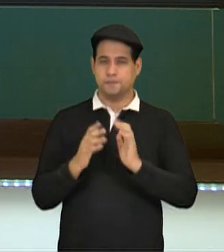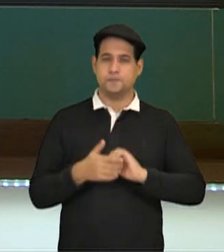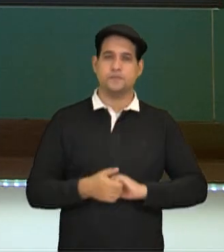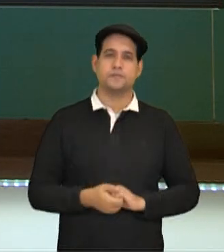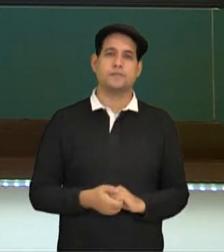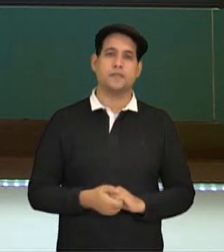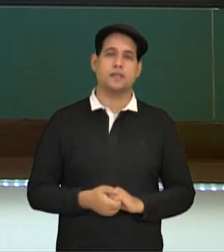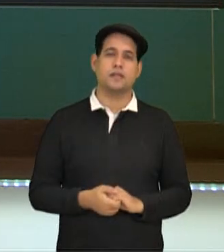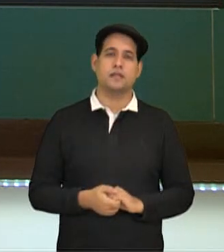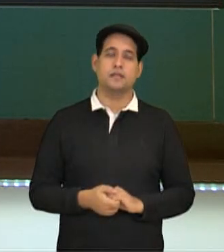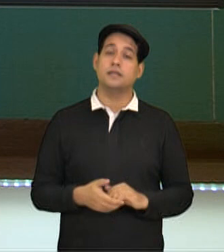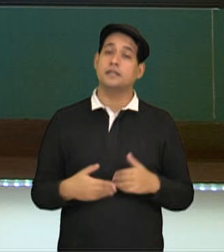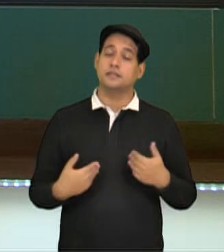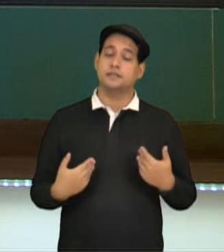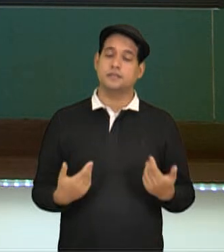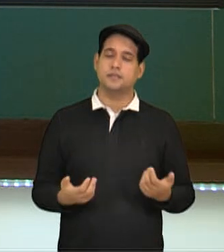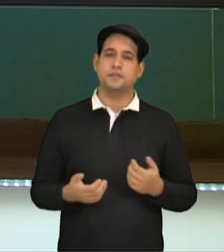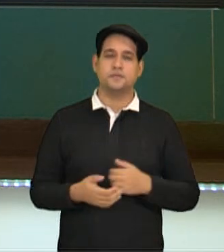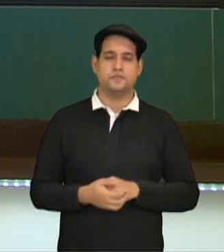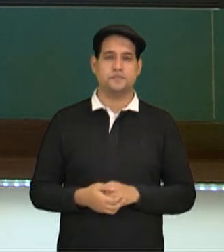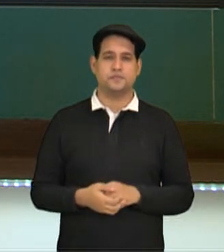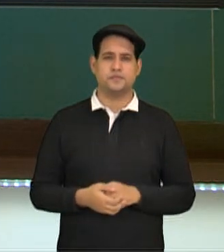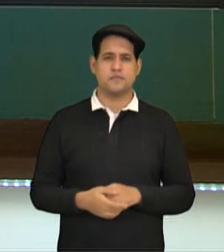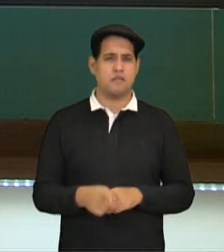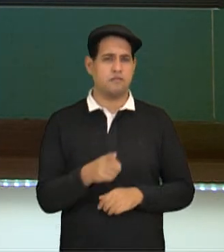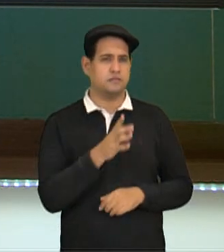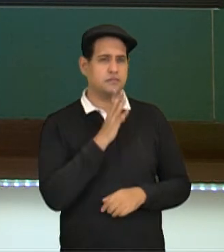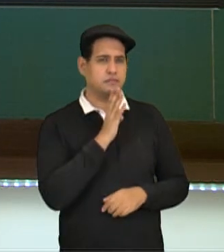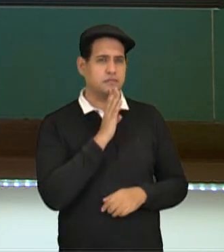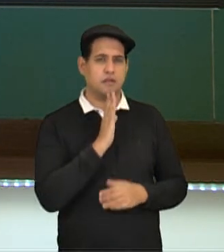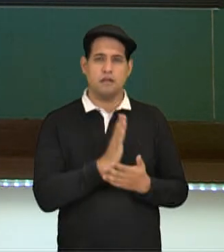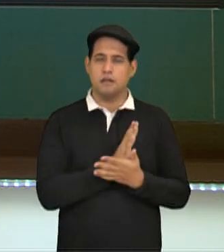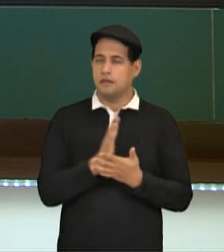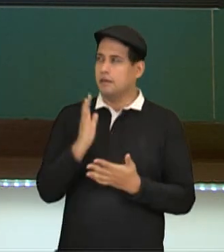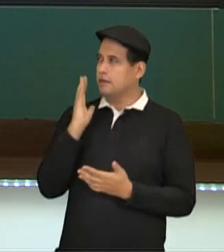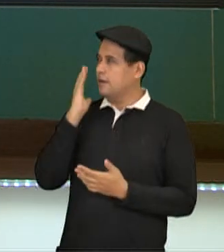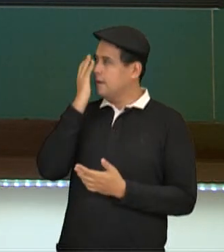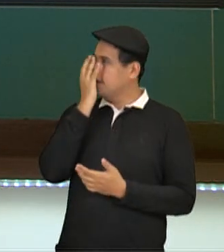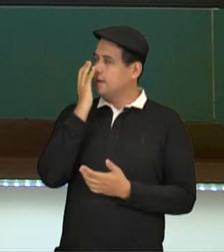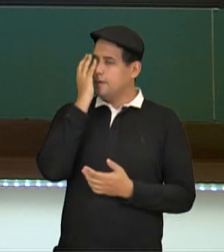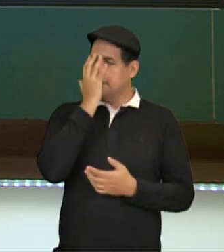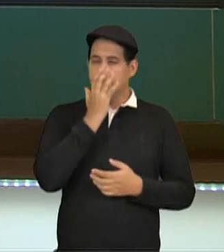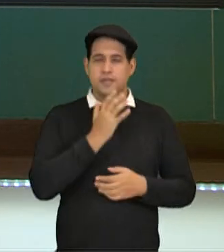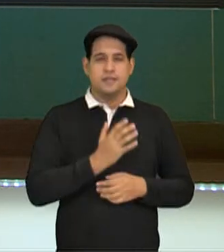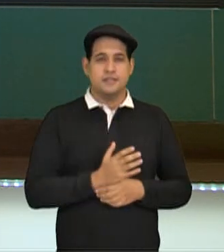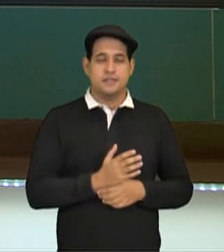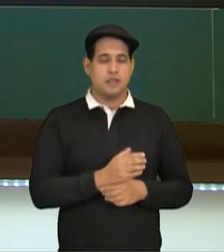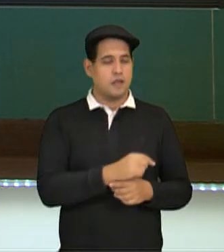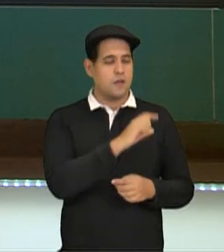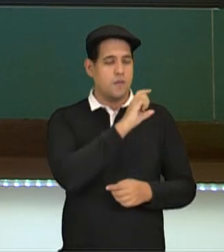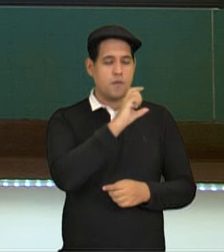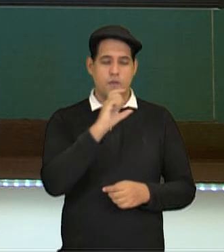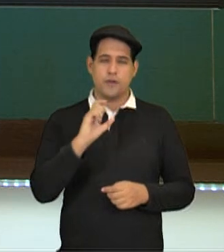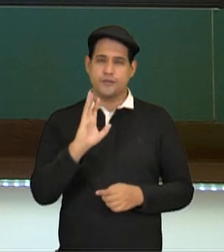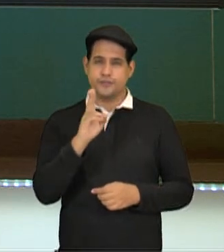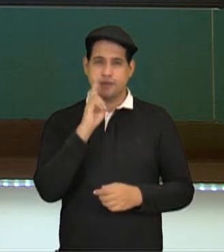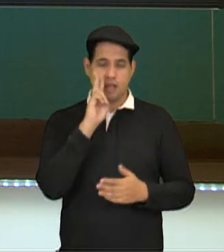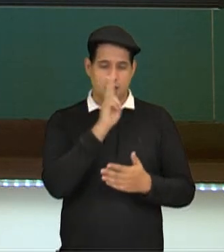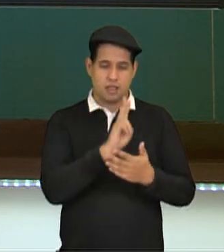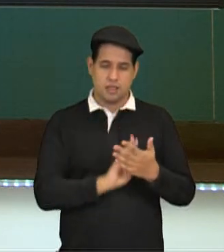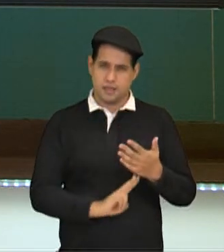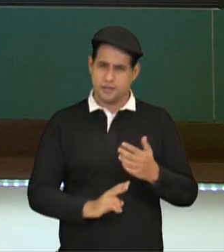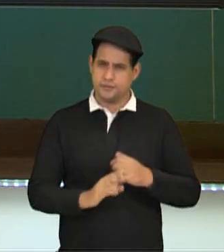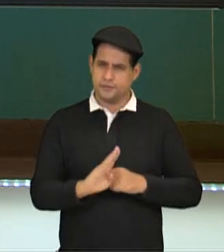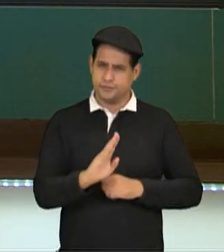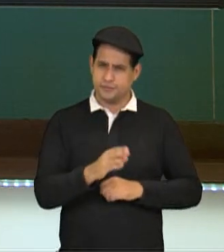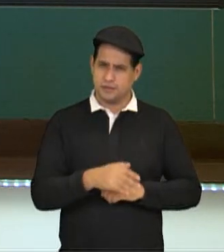narrativa. Para começo de conversa, você conhece algum romance em quadrinhos? Vocês se lembram de terem lido algum